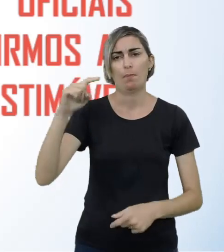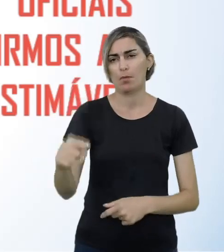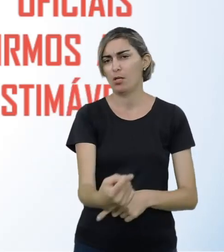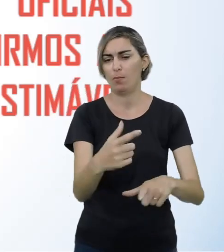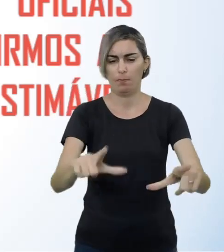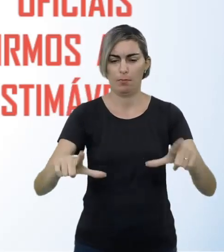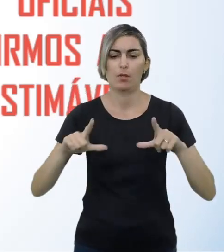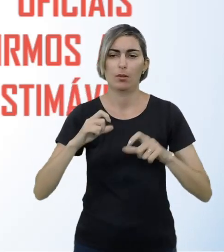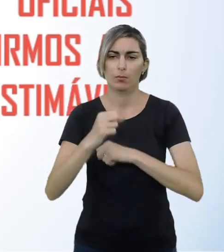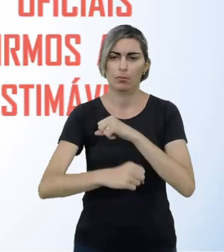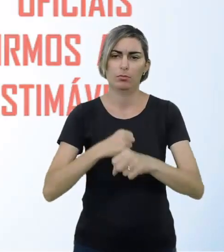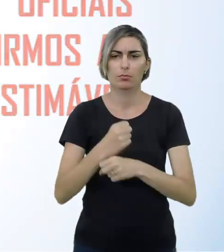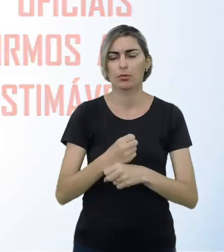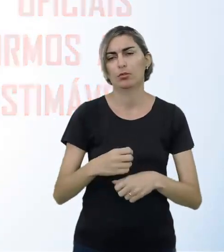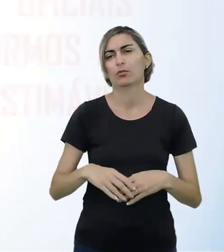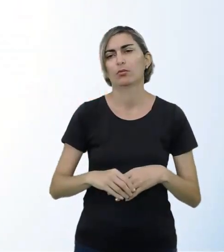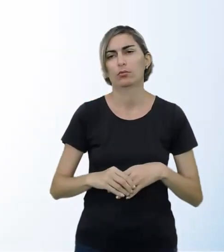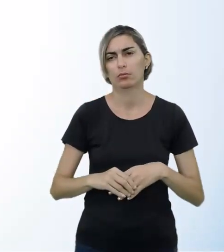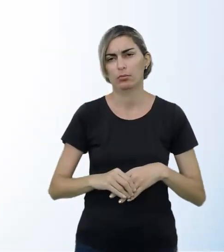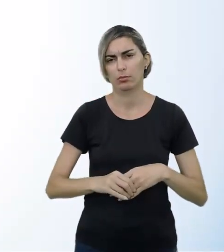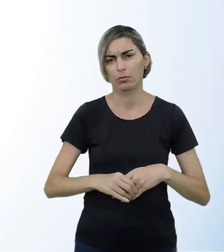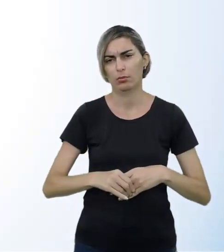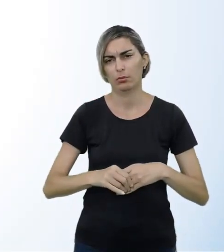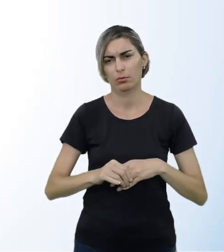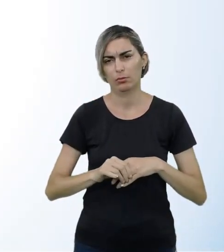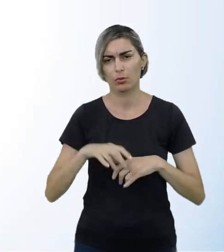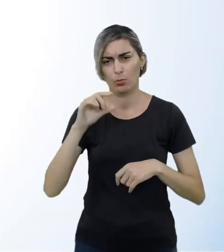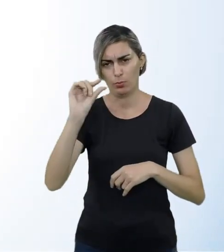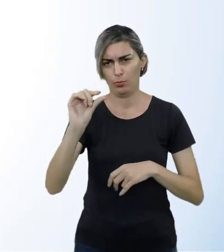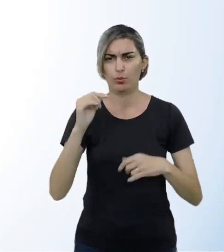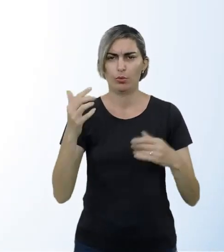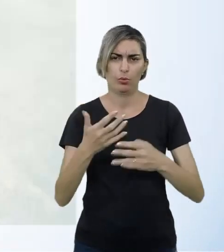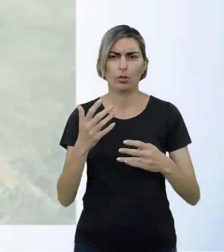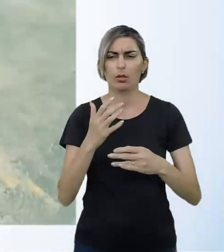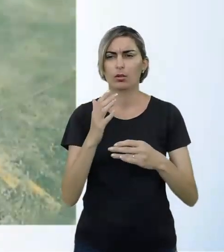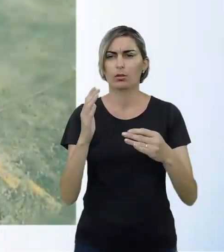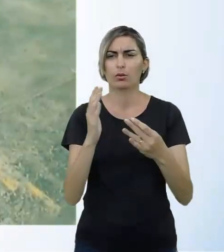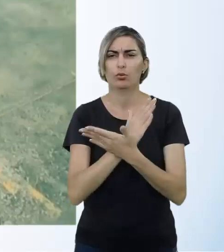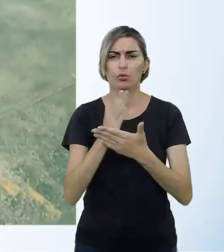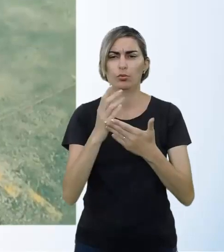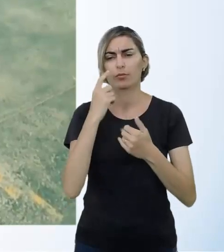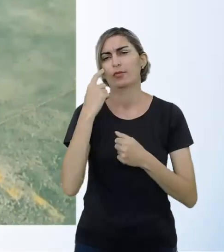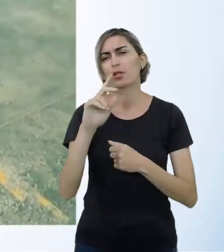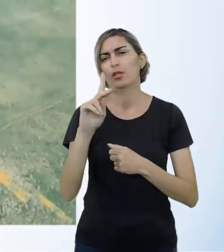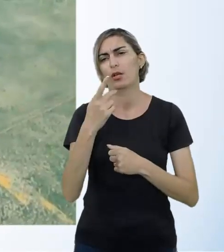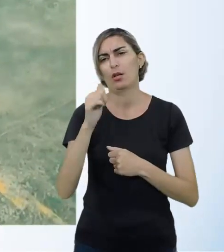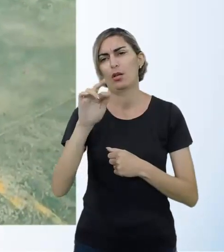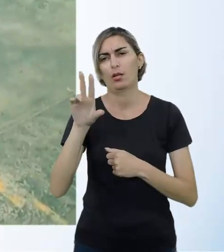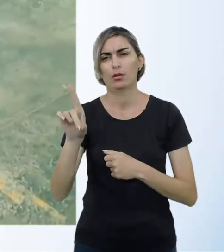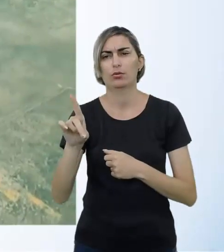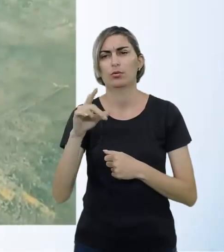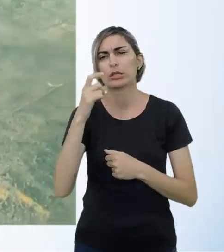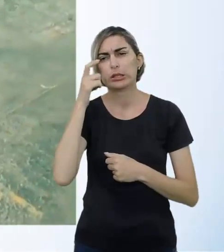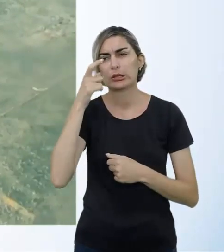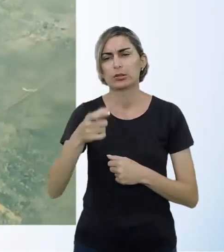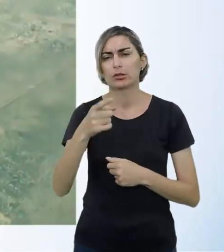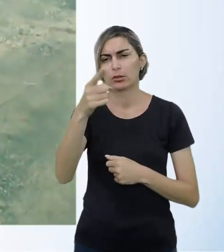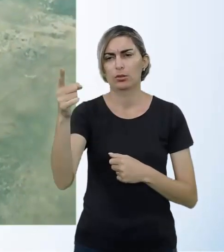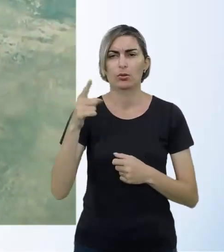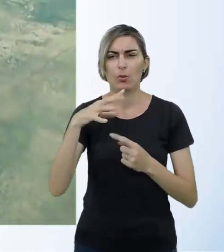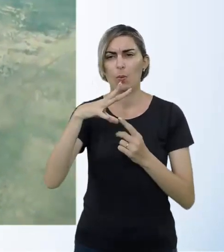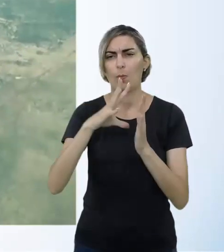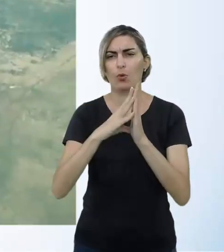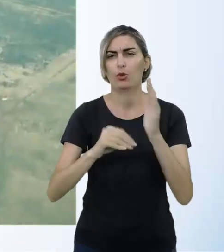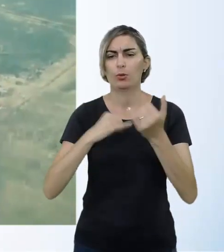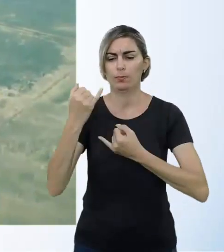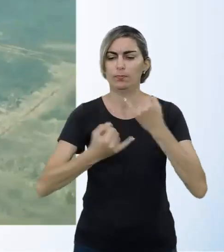de placas por ano, tá? Avançando um pouco aqui, algumas aplicações comuns com o Arduino. Uma aplicação interessante é na parte de